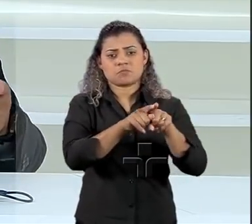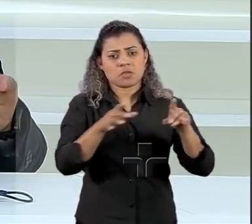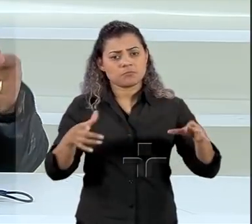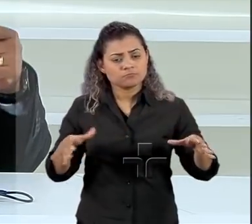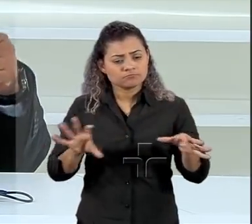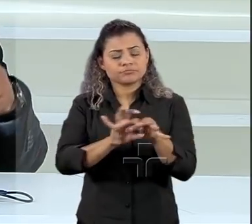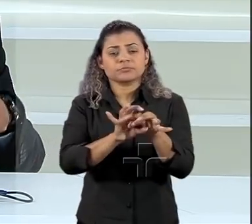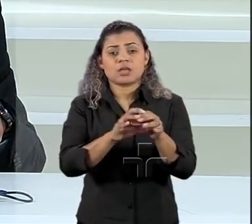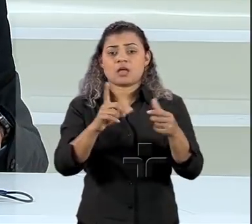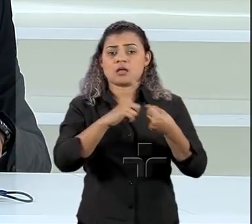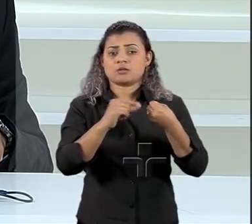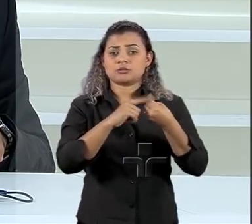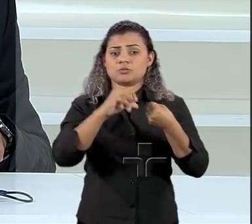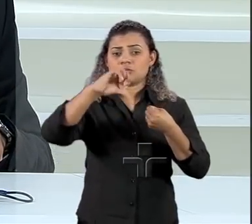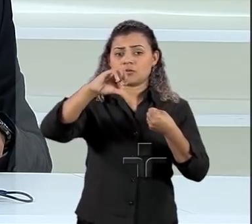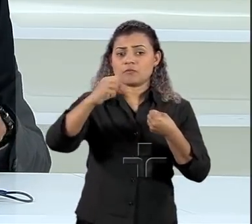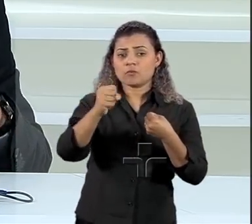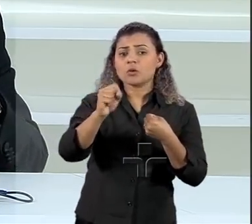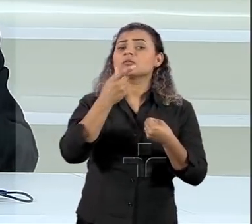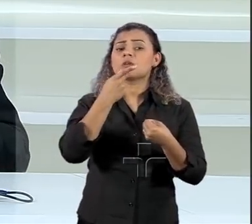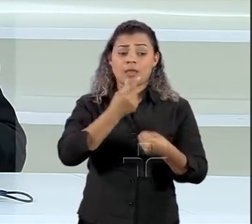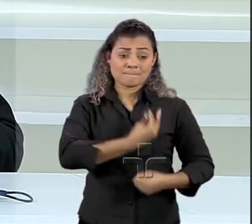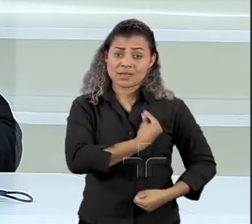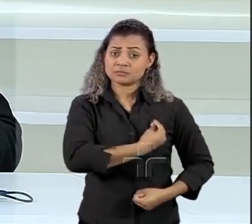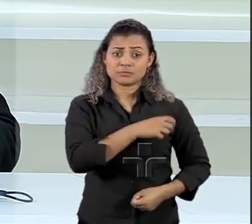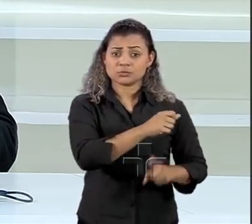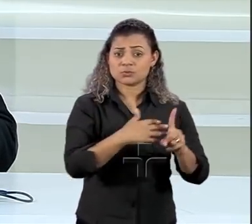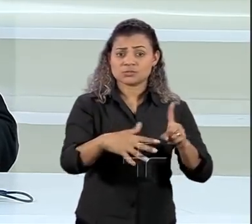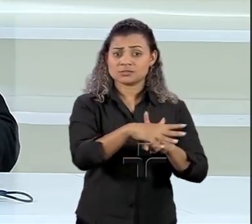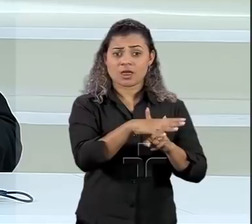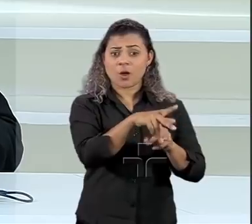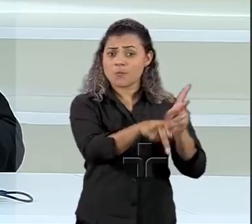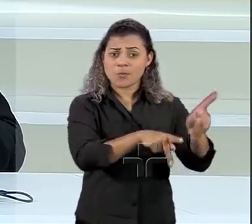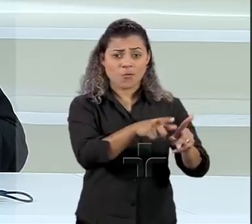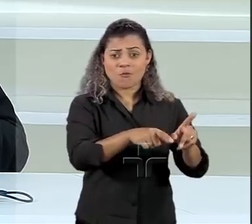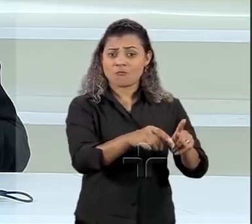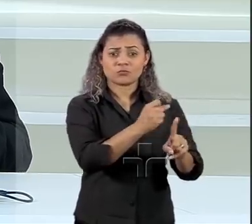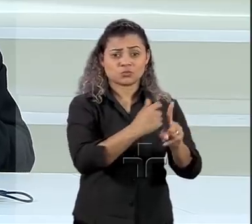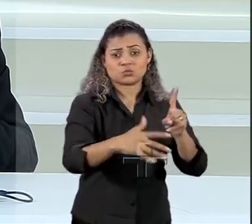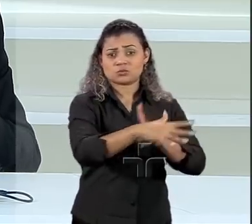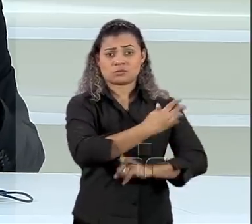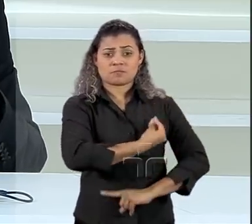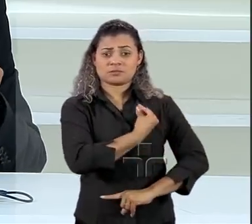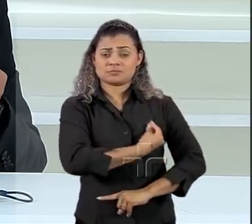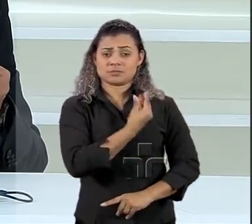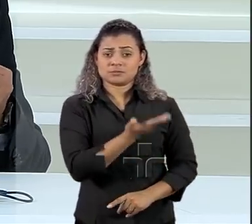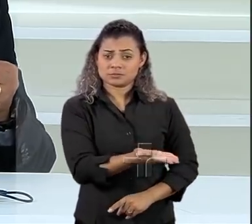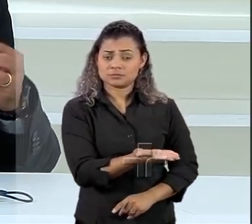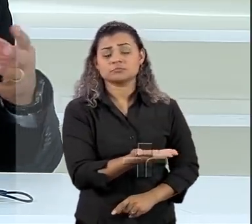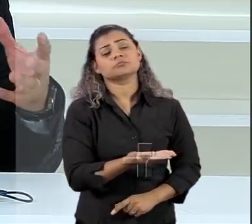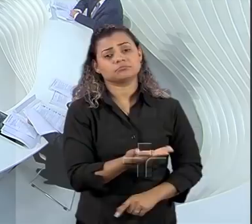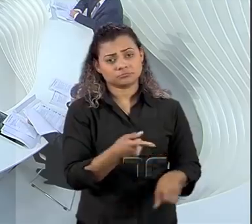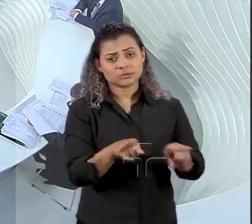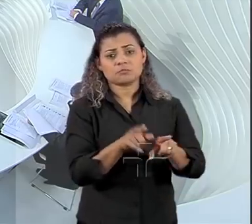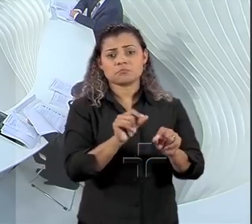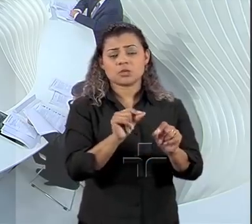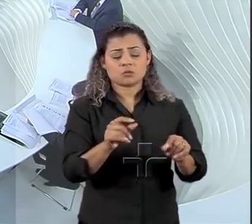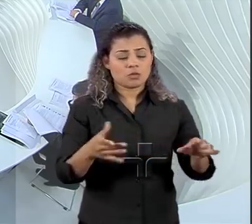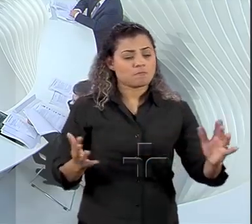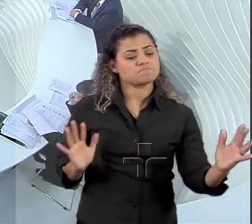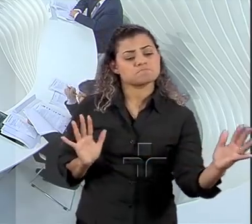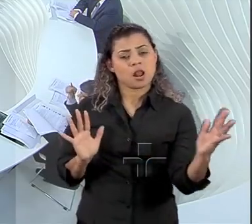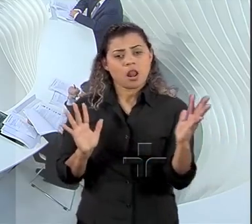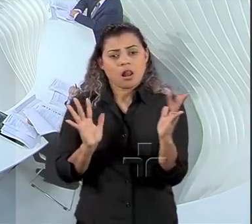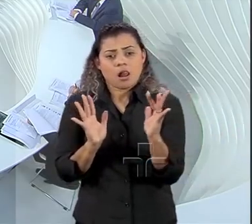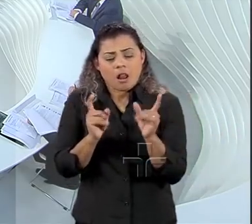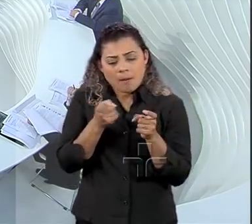98 diz que a participação social não é só de controle social, mas também de dividir isso.